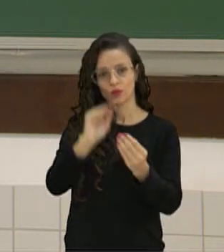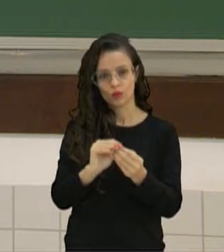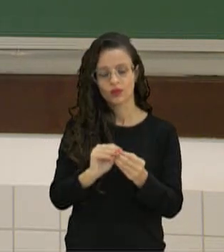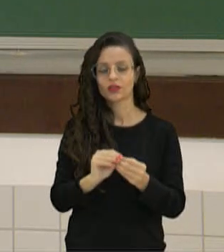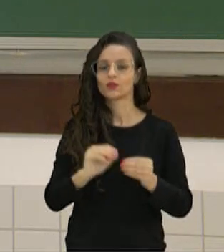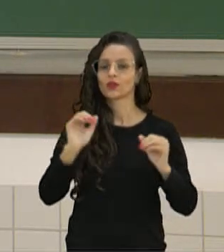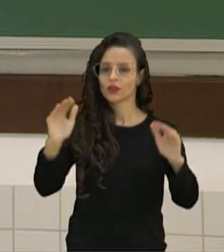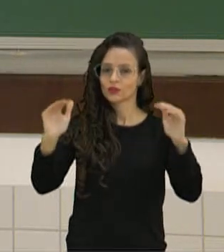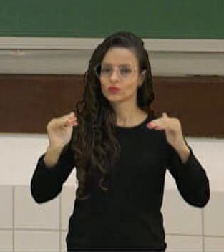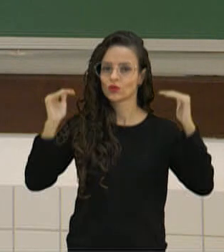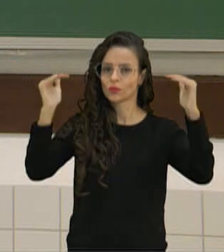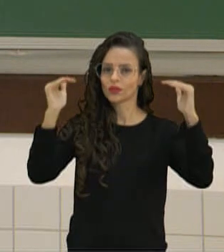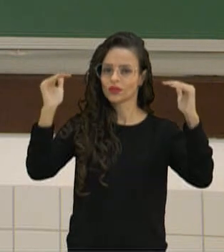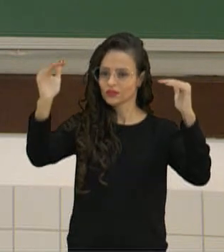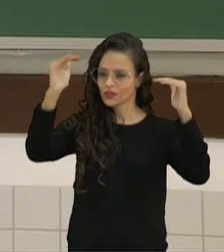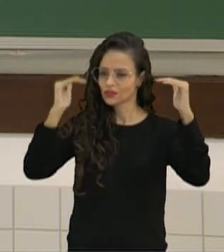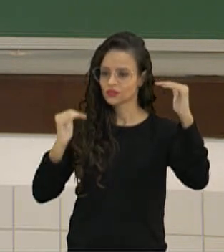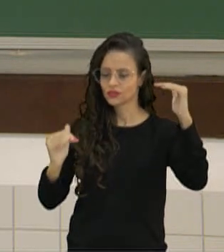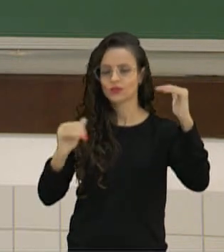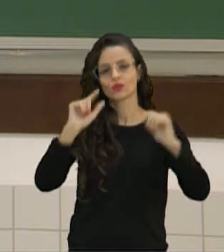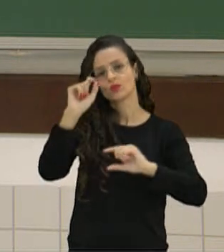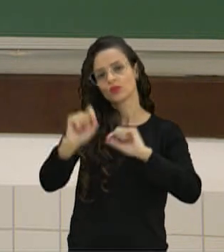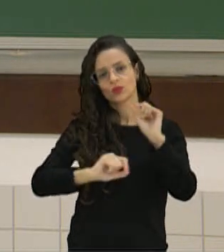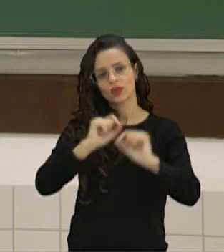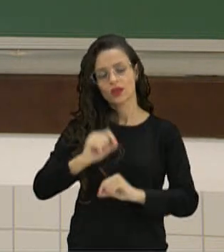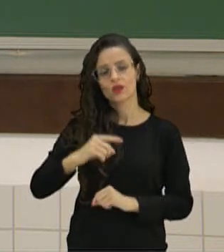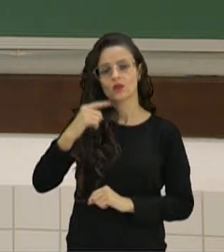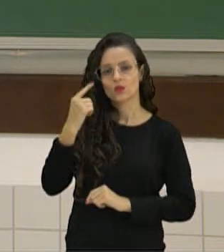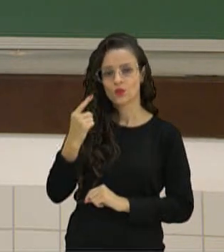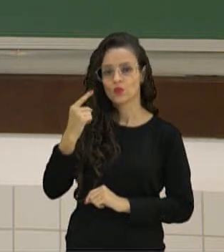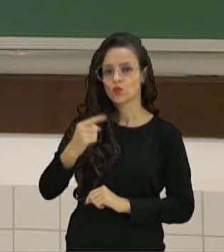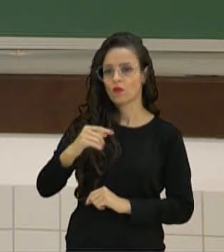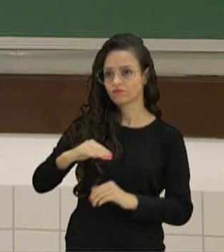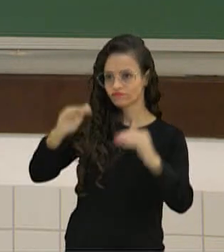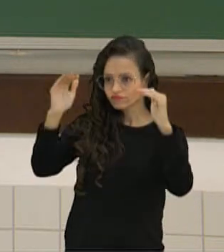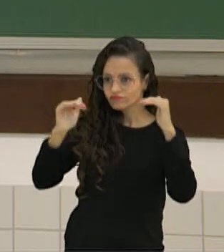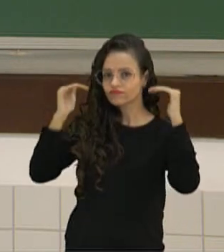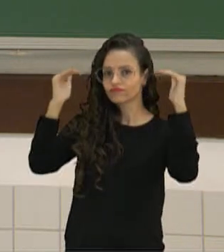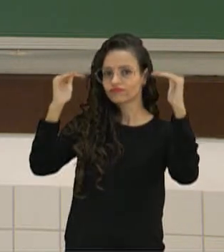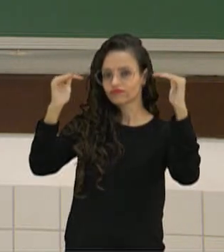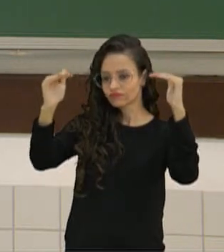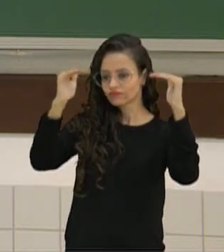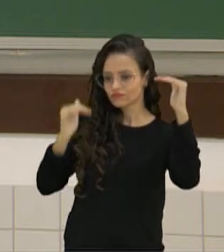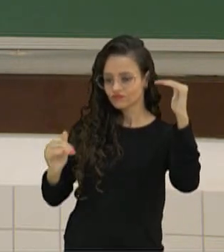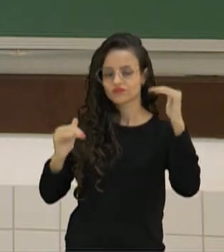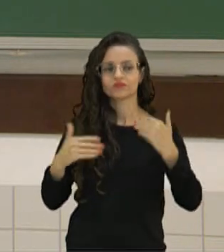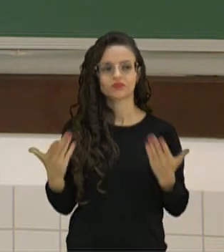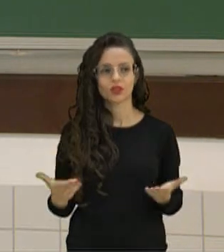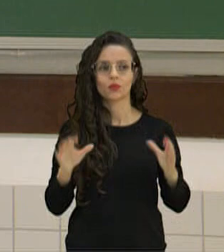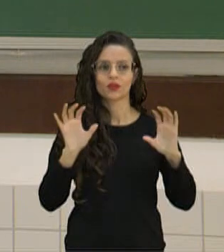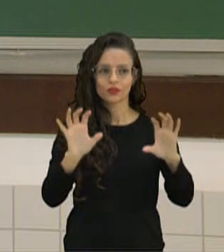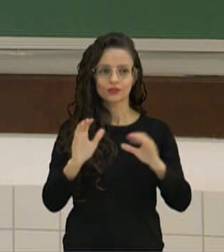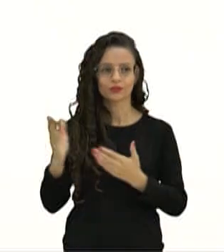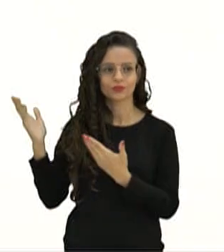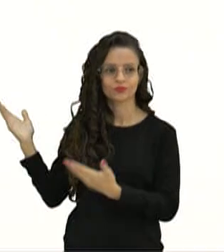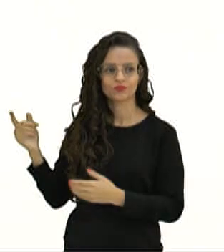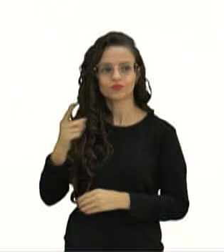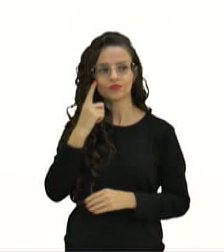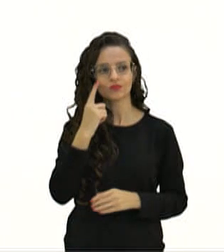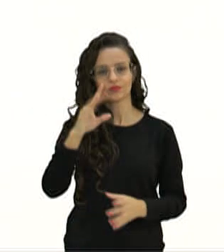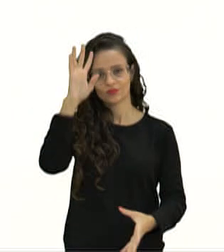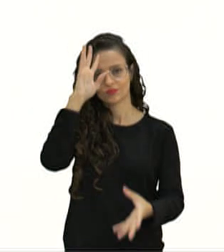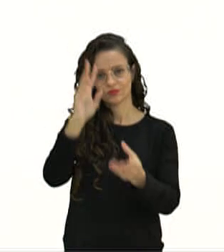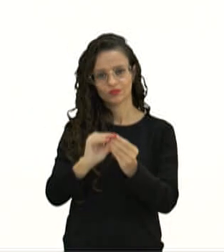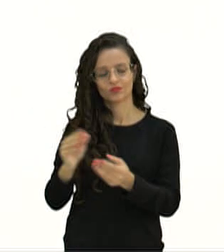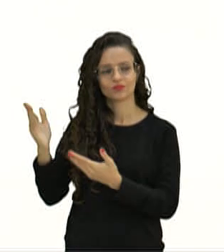processo de dominância e recessividade. Ele dizia que um fator era dominante em relação ao outro. E foi isso que ele fez. Olha a conclusão